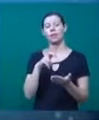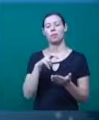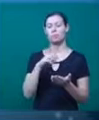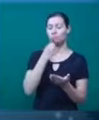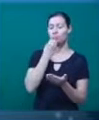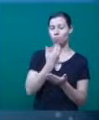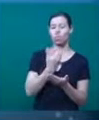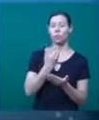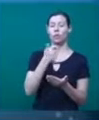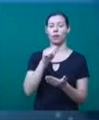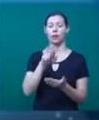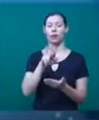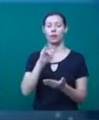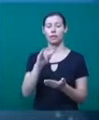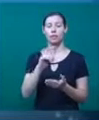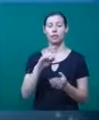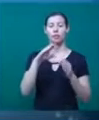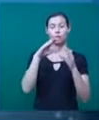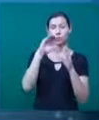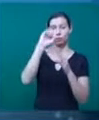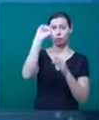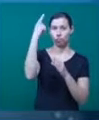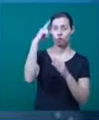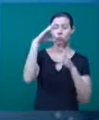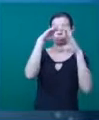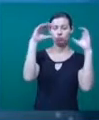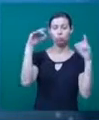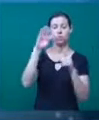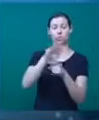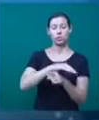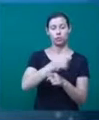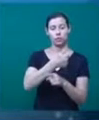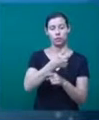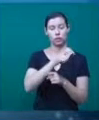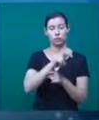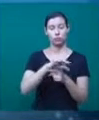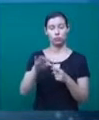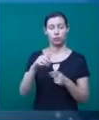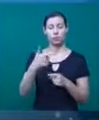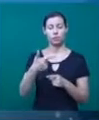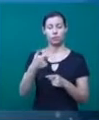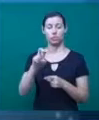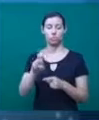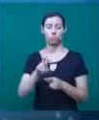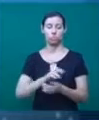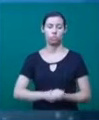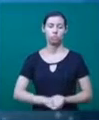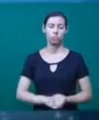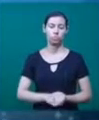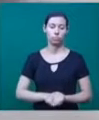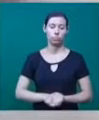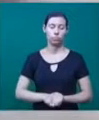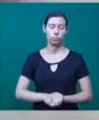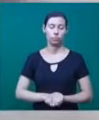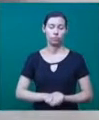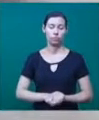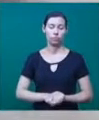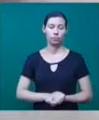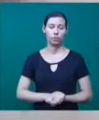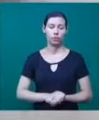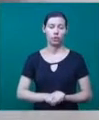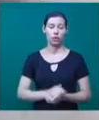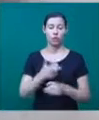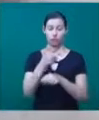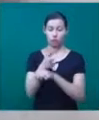Não há previsão de chuva e a temperatura mínima é de 15 e máxima de 25 graus. Câmeras de